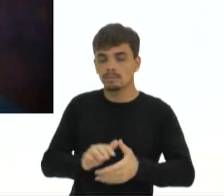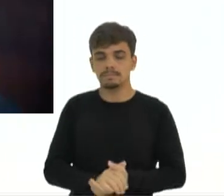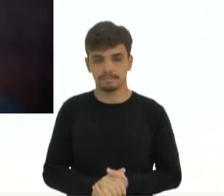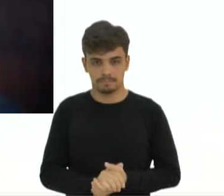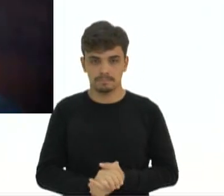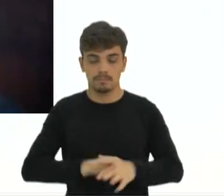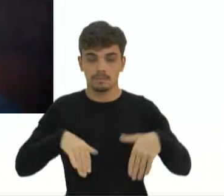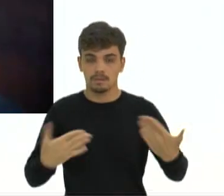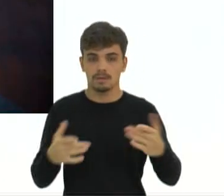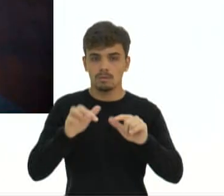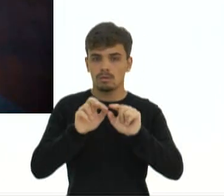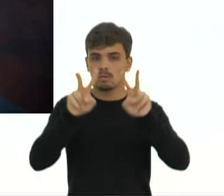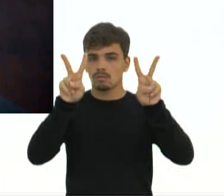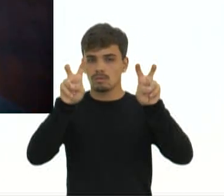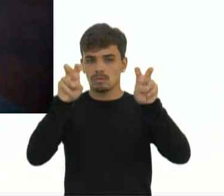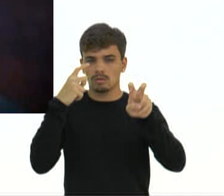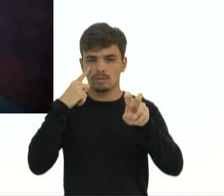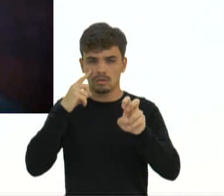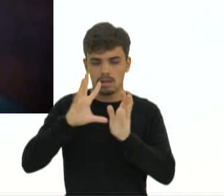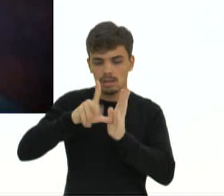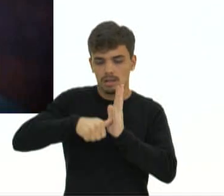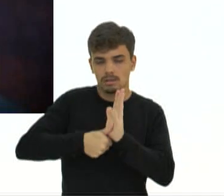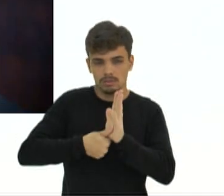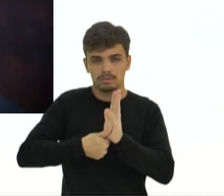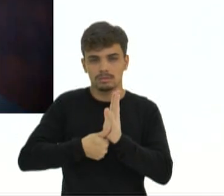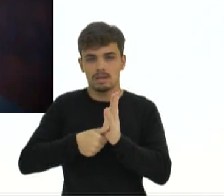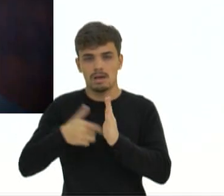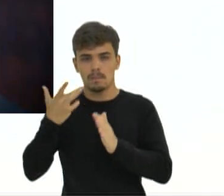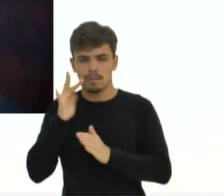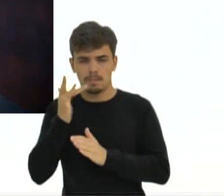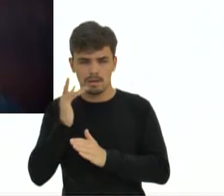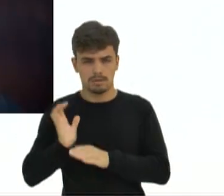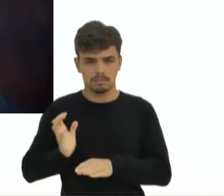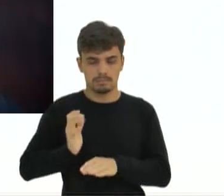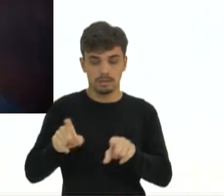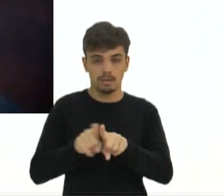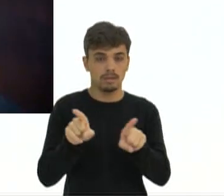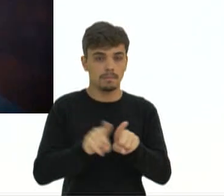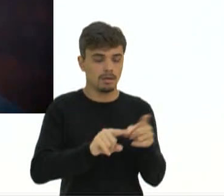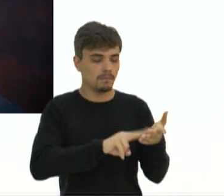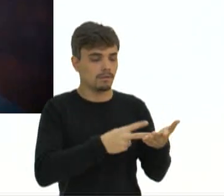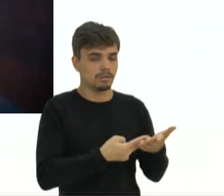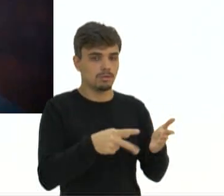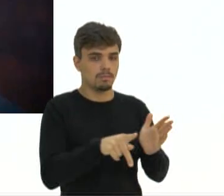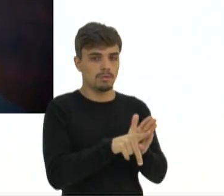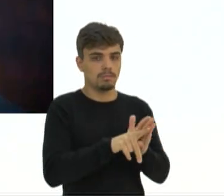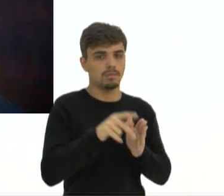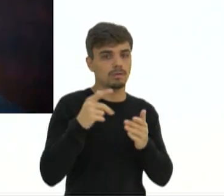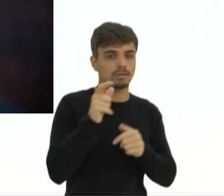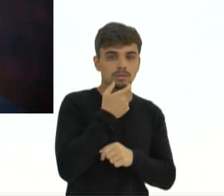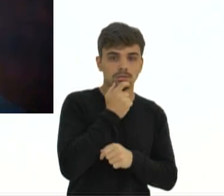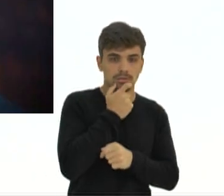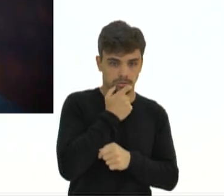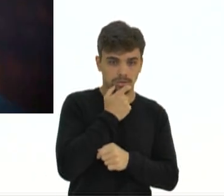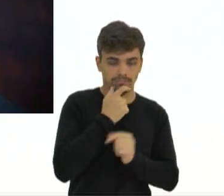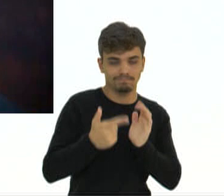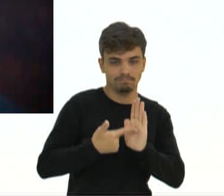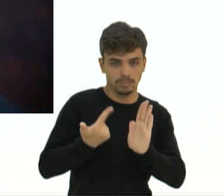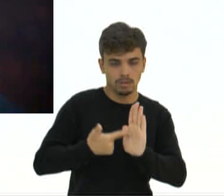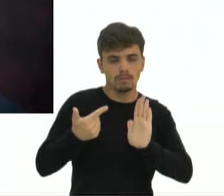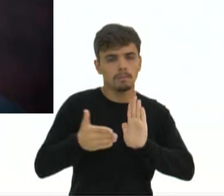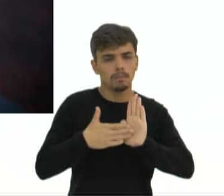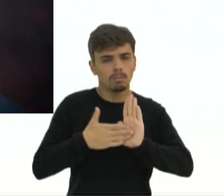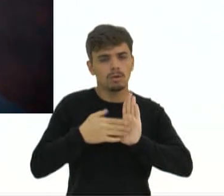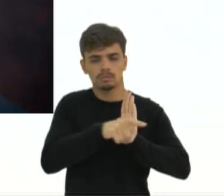Então, no caso, o título desse é O Ladrones de Tesouros e, assim como a versão dele em inglês, o livro propõe